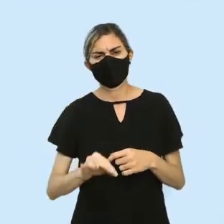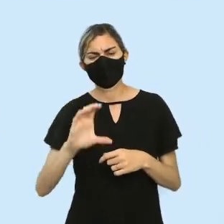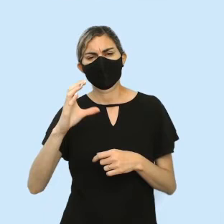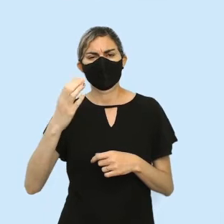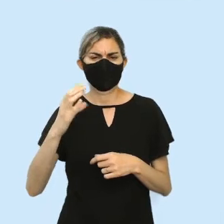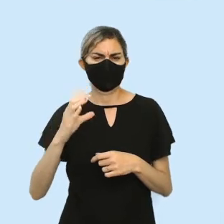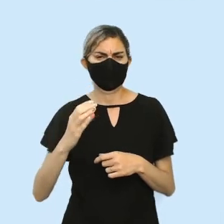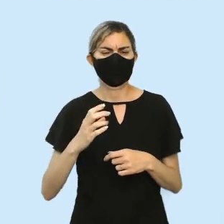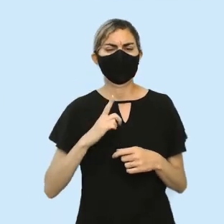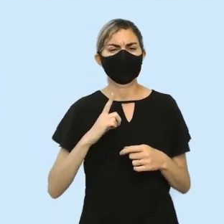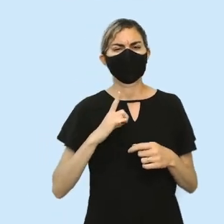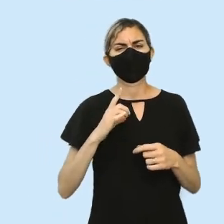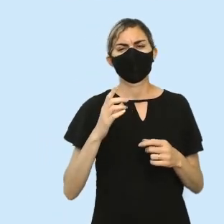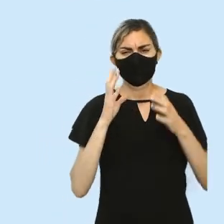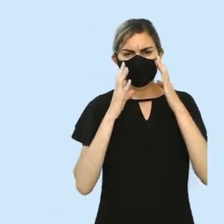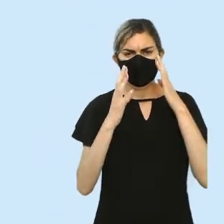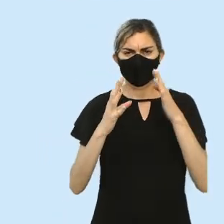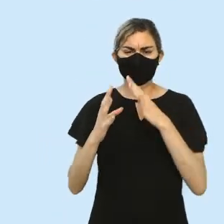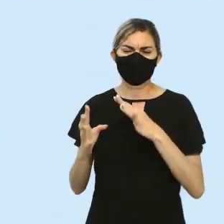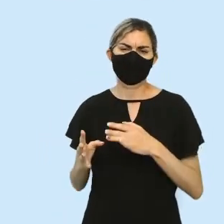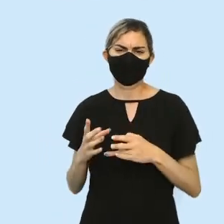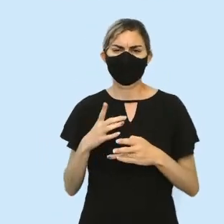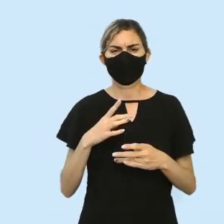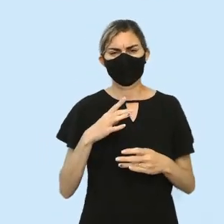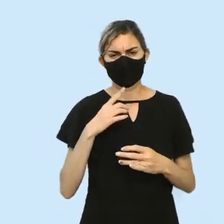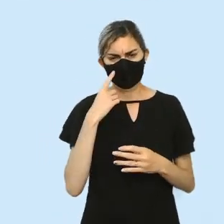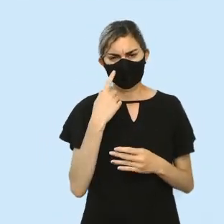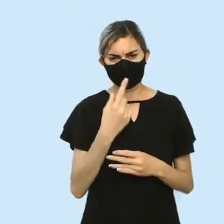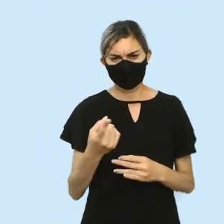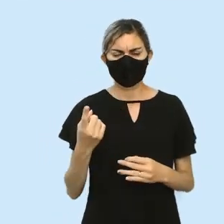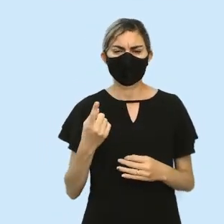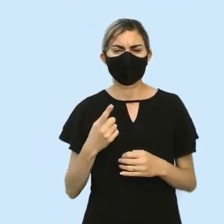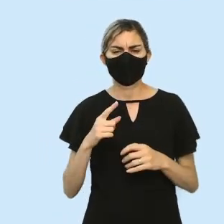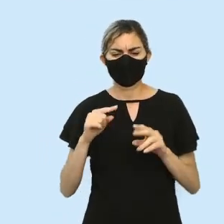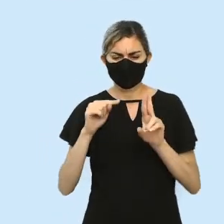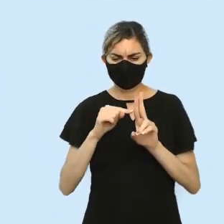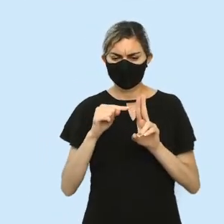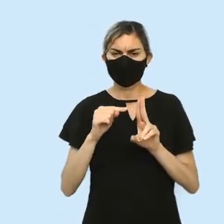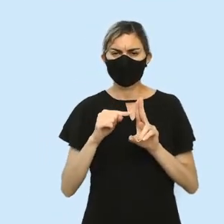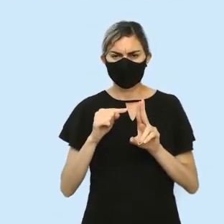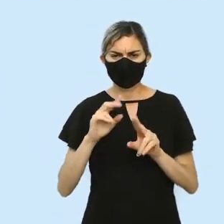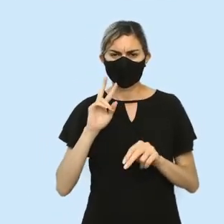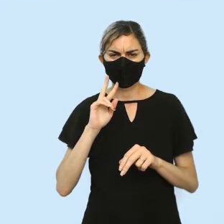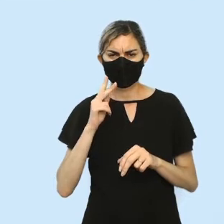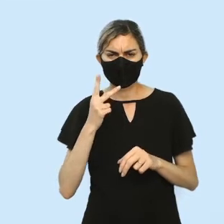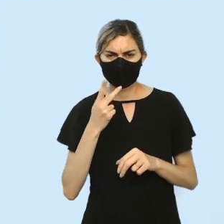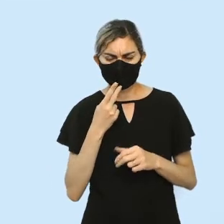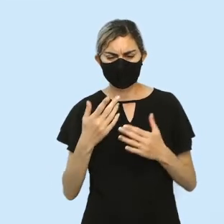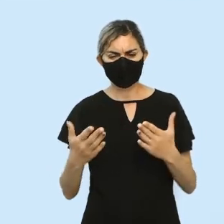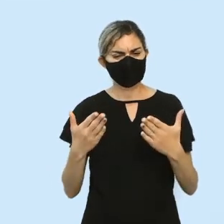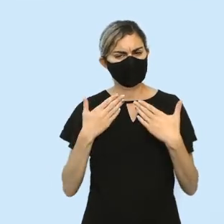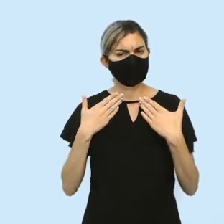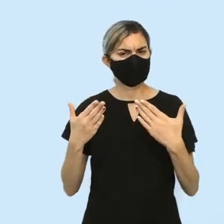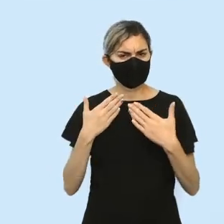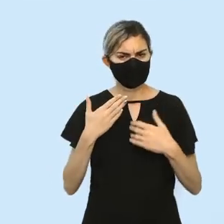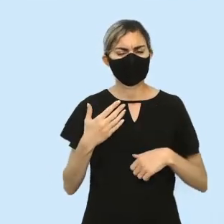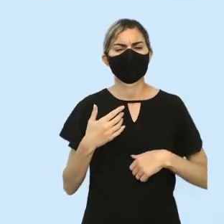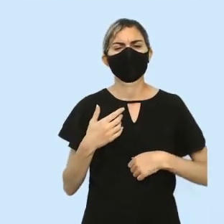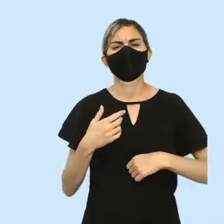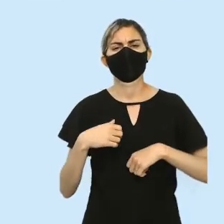Celsius. Atentem para o fato, fera. A unidade oficial de calor no